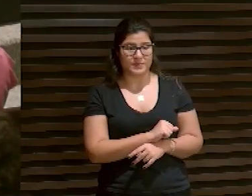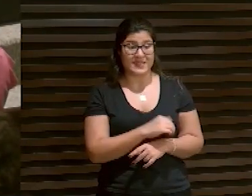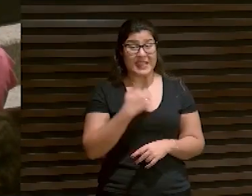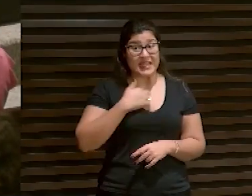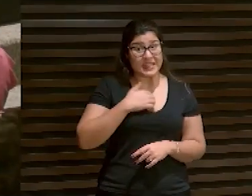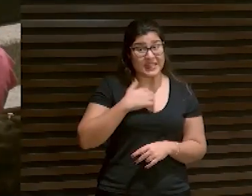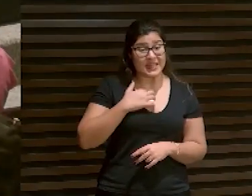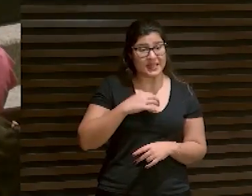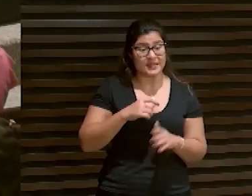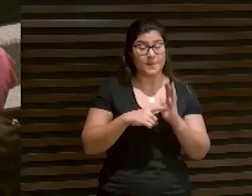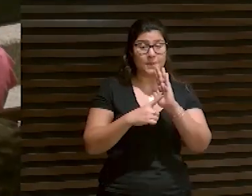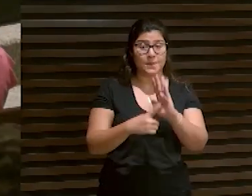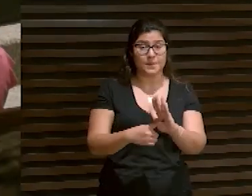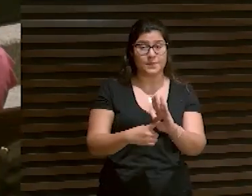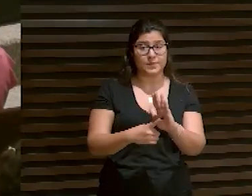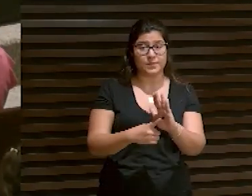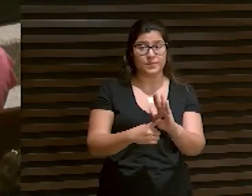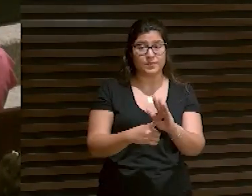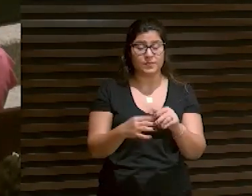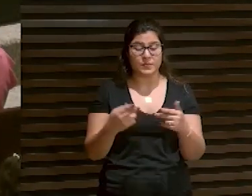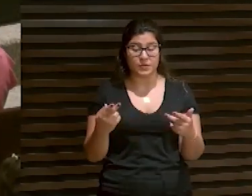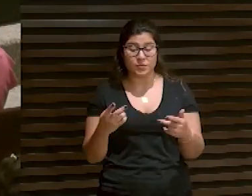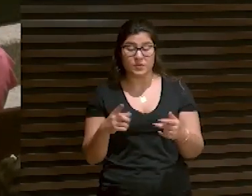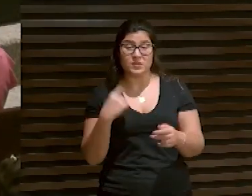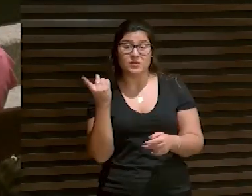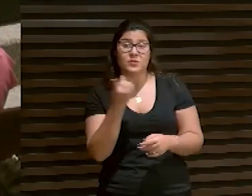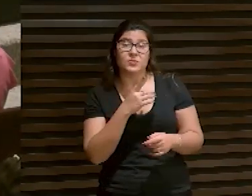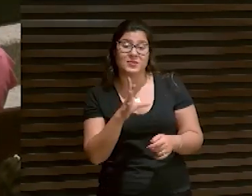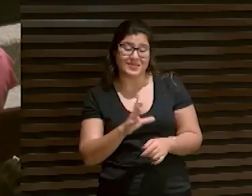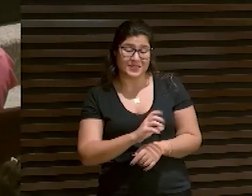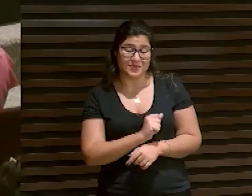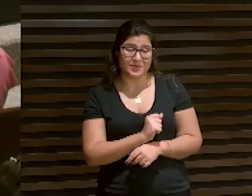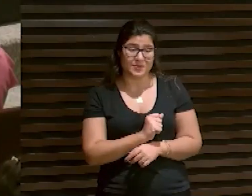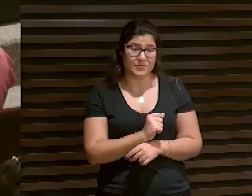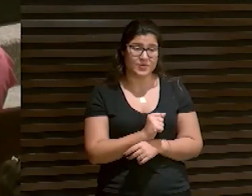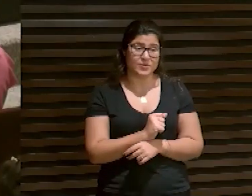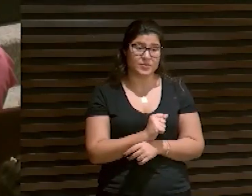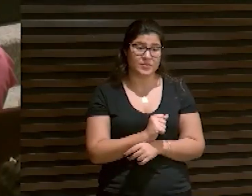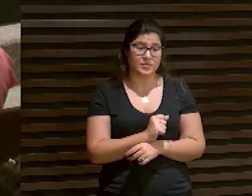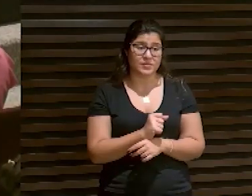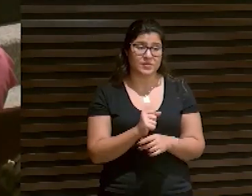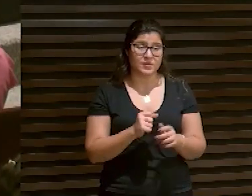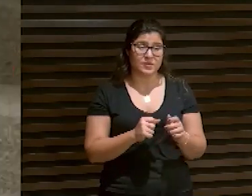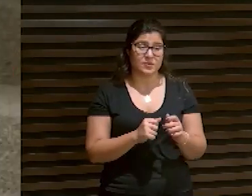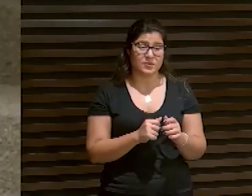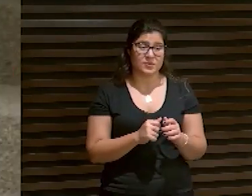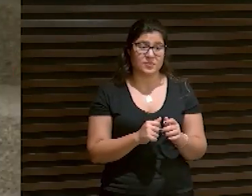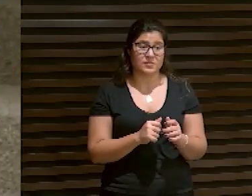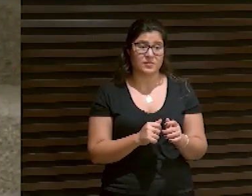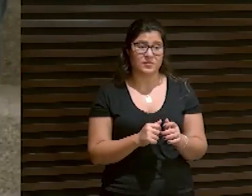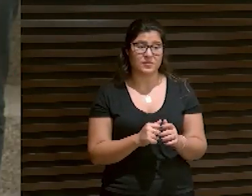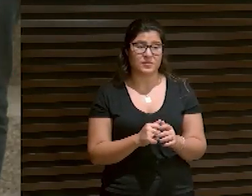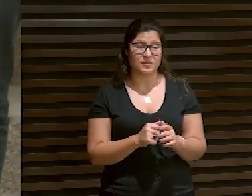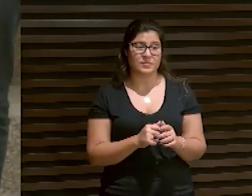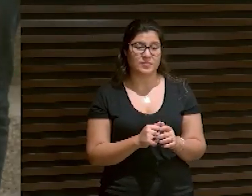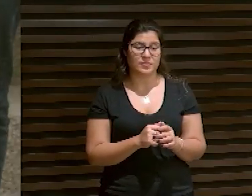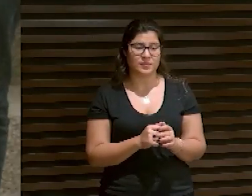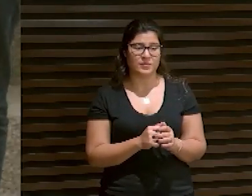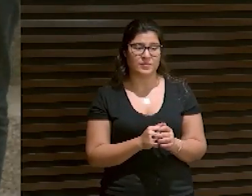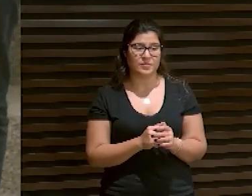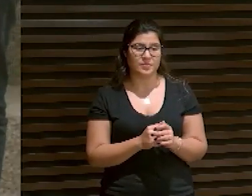manifestação de quando alguma coisa que nós amamos, ela é ferida, ela é incomodada, ela é